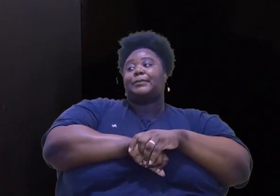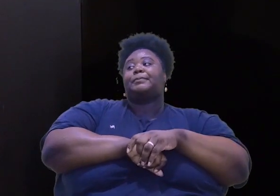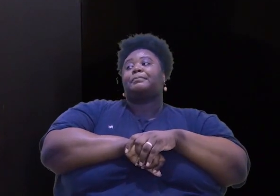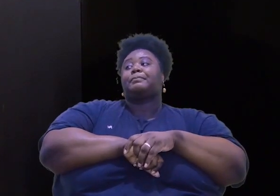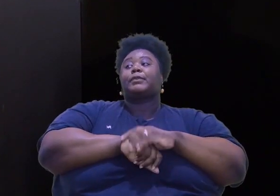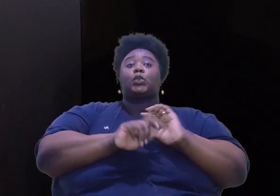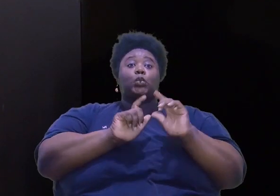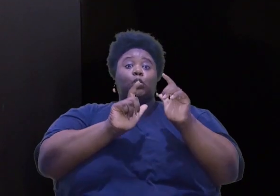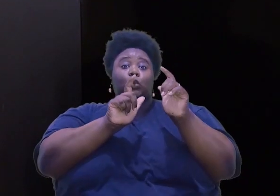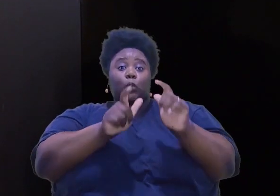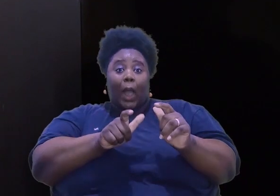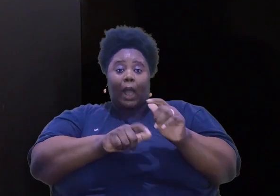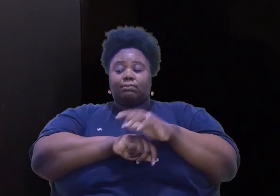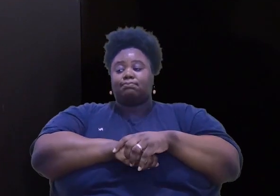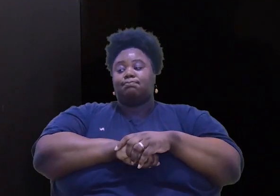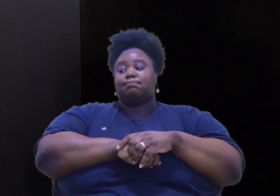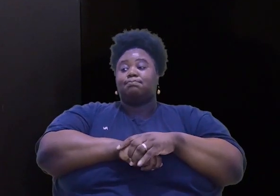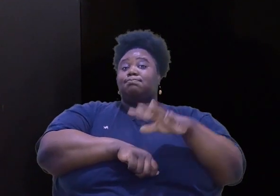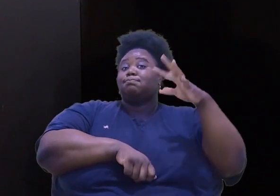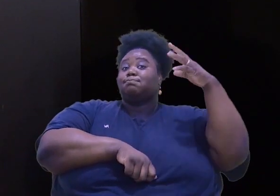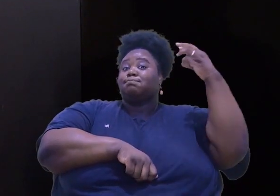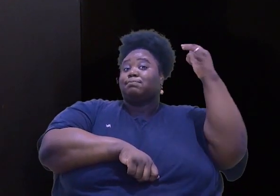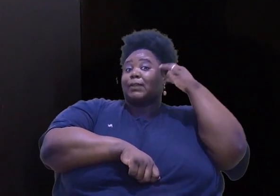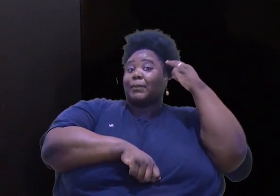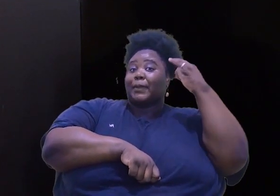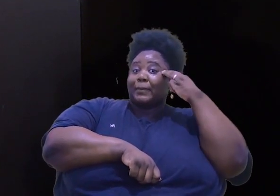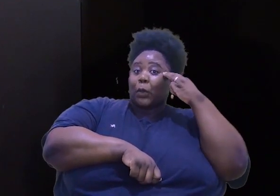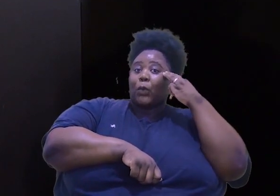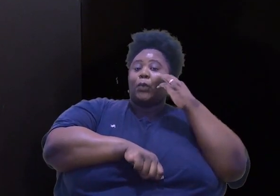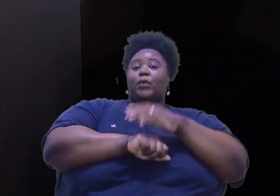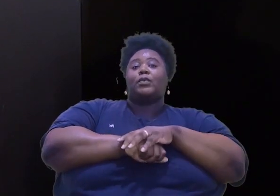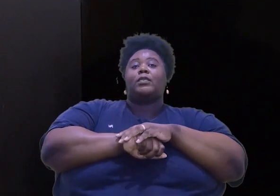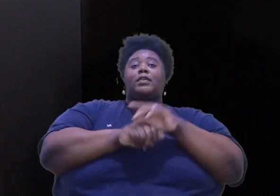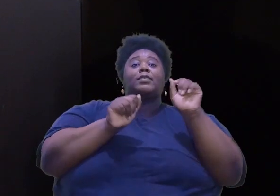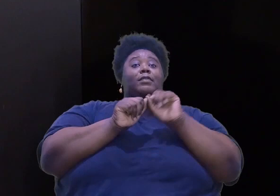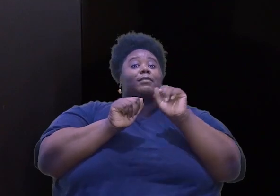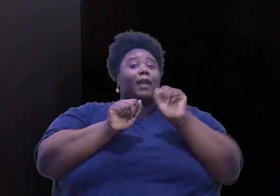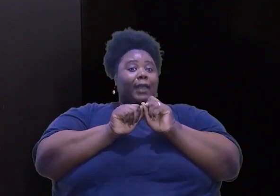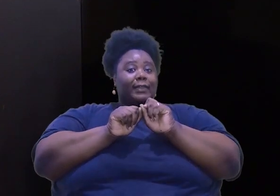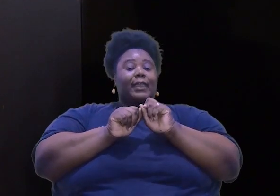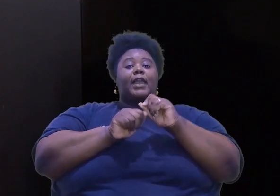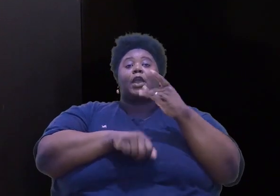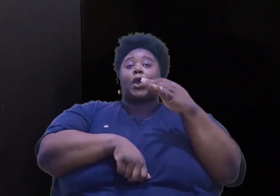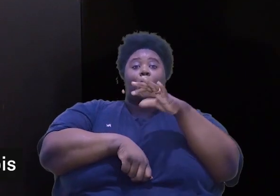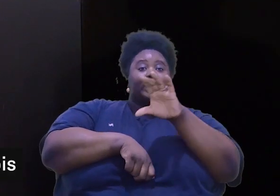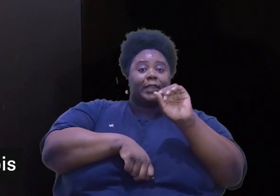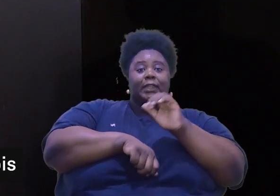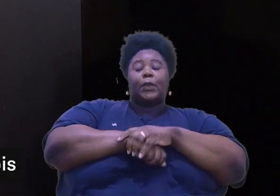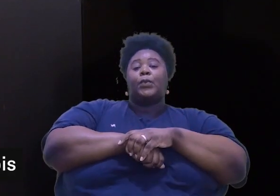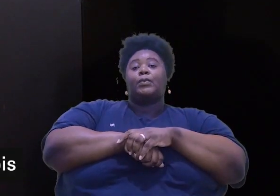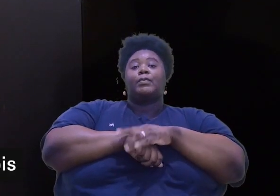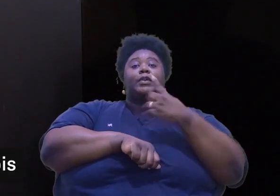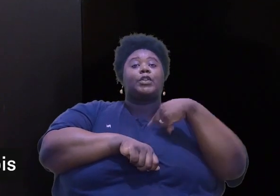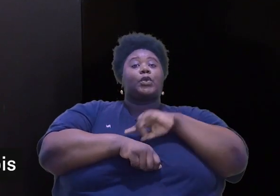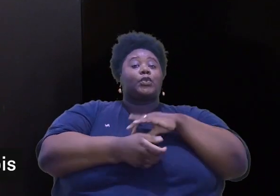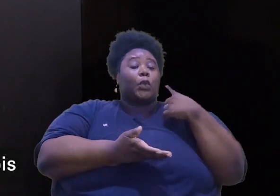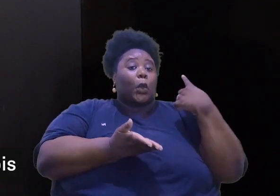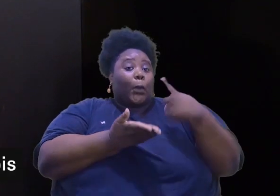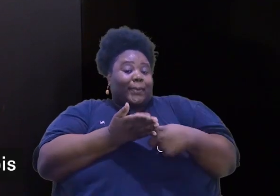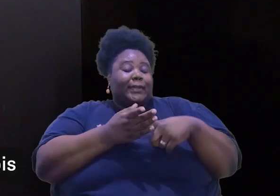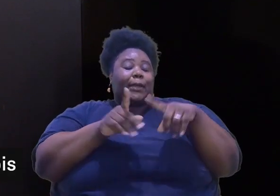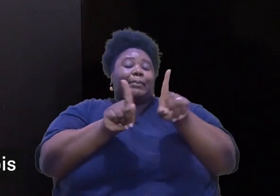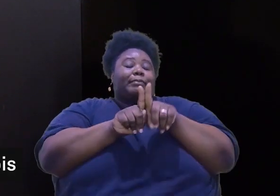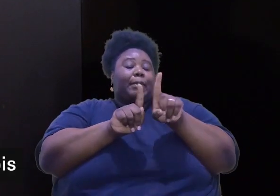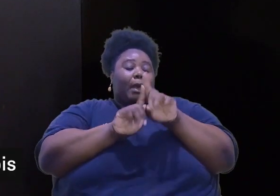Desse lugar, na memória, na infância, na produção de Conceição. E aí combinamos já um